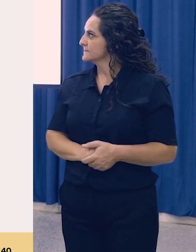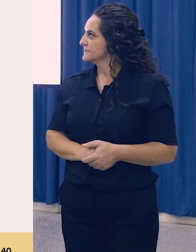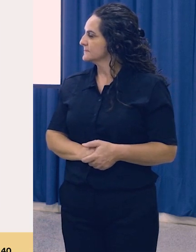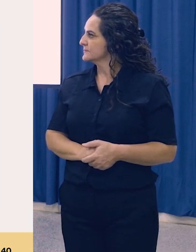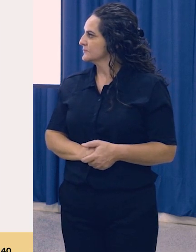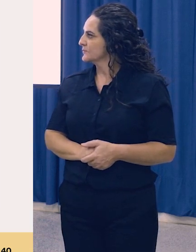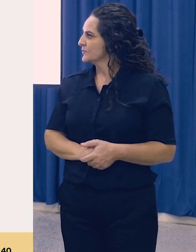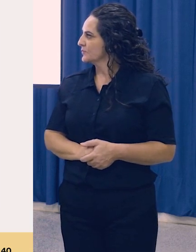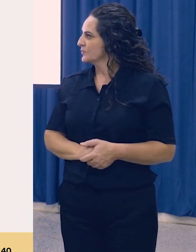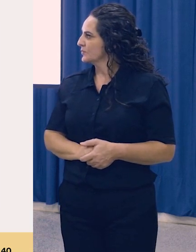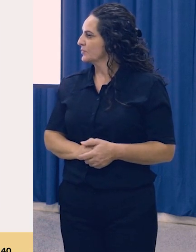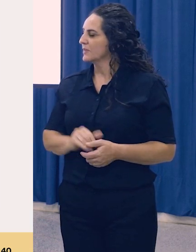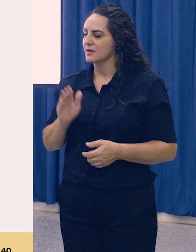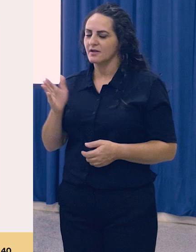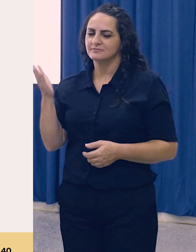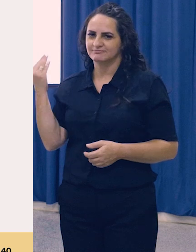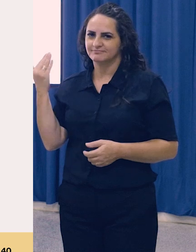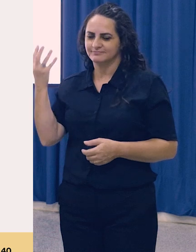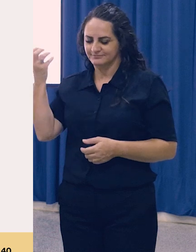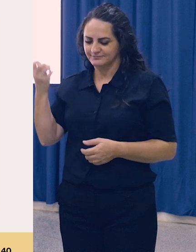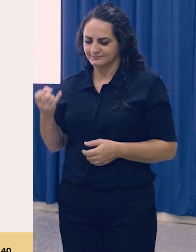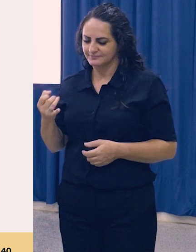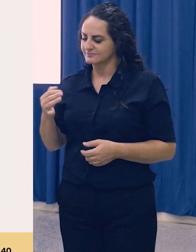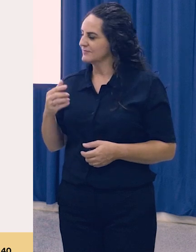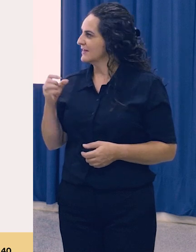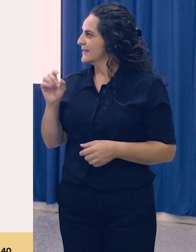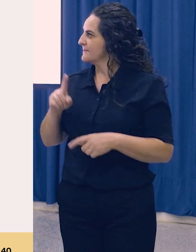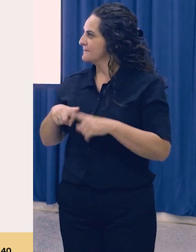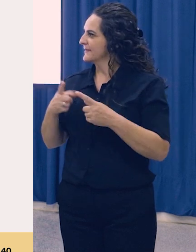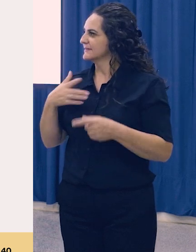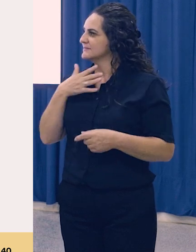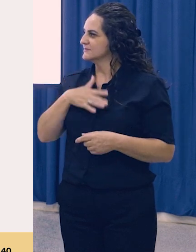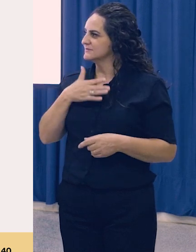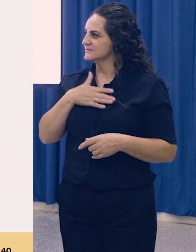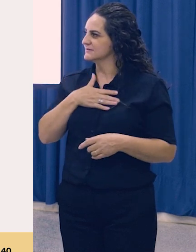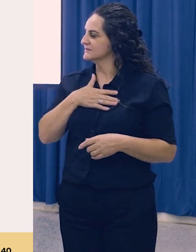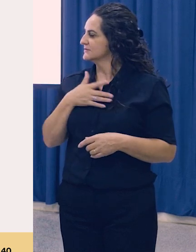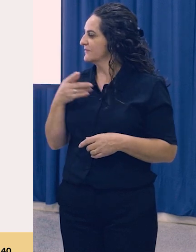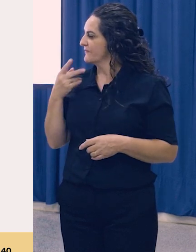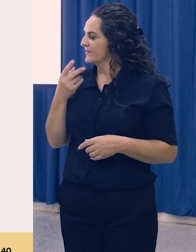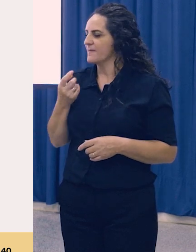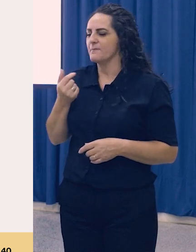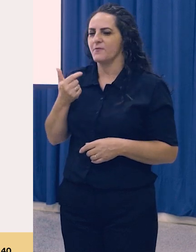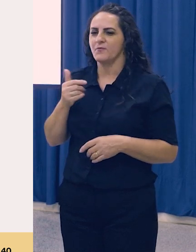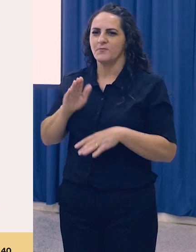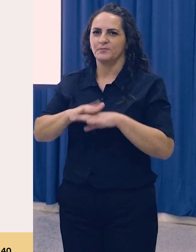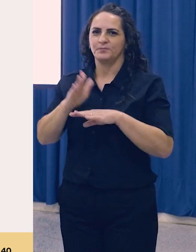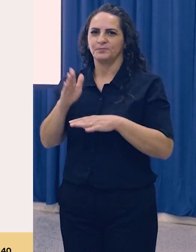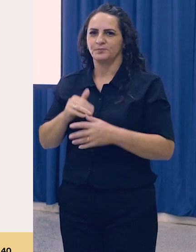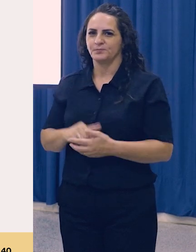Aqui eu já tinha dado um spoiler antes. Aqui eu só gostaria de destacar